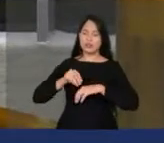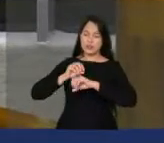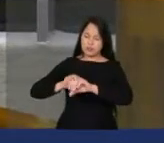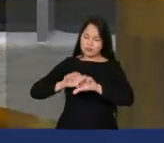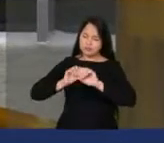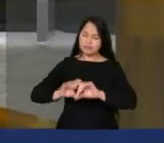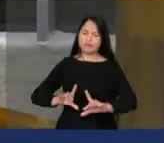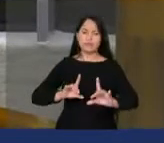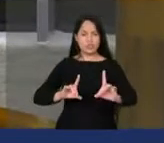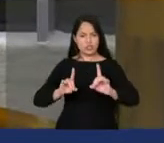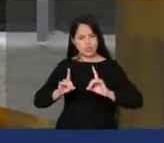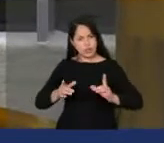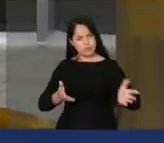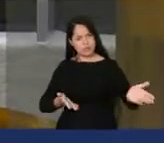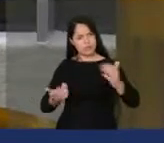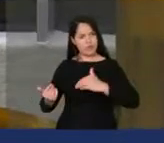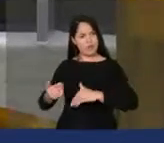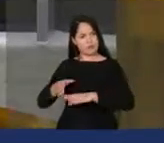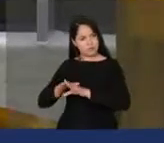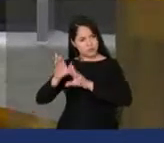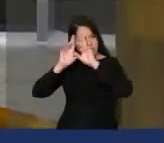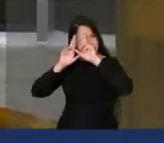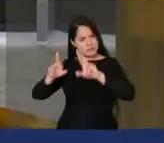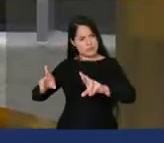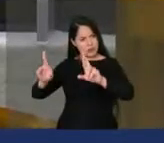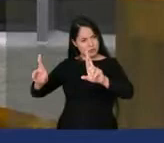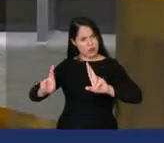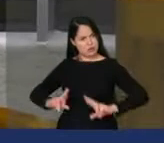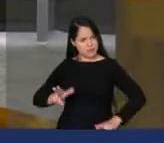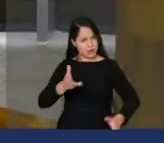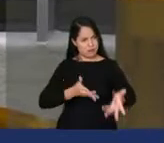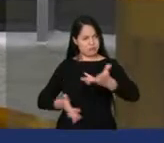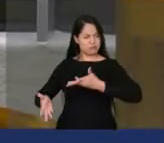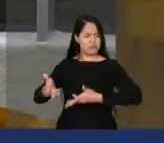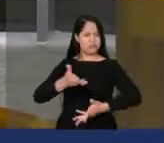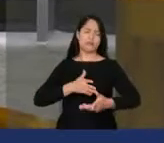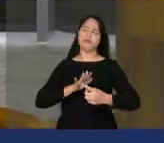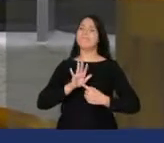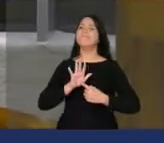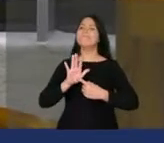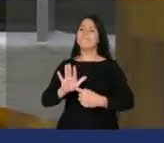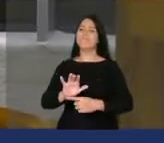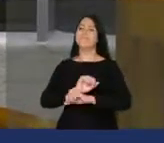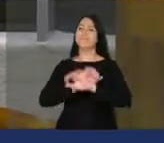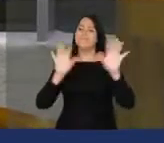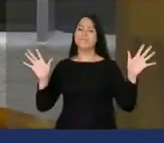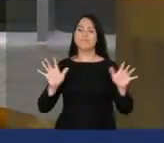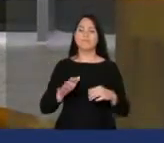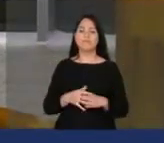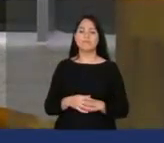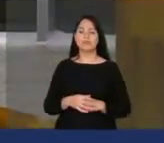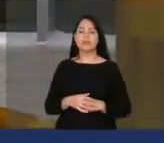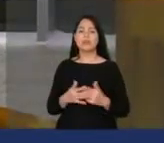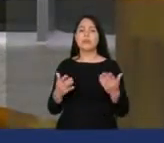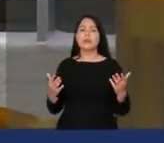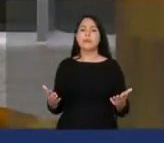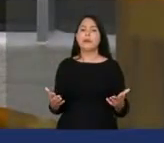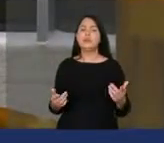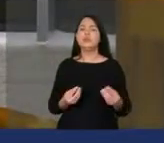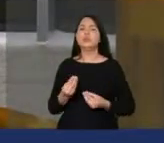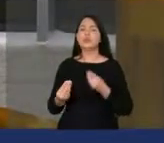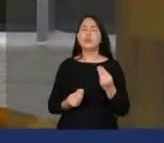serem respeitados, mostrando a outra face. Mas era outra face, uma outra forma de